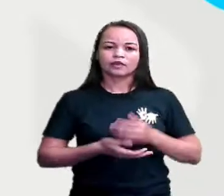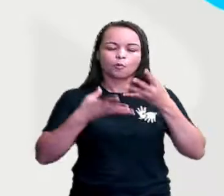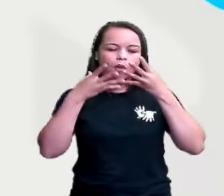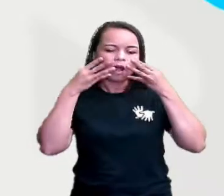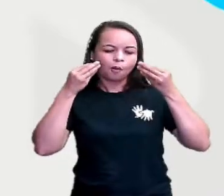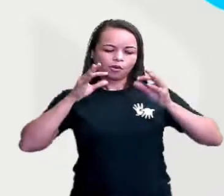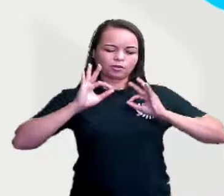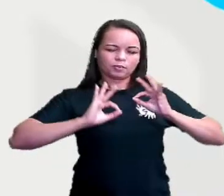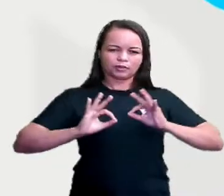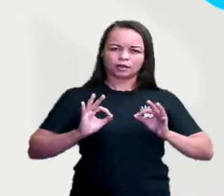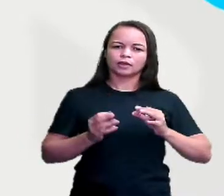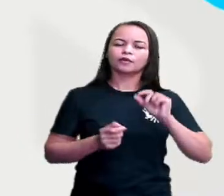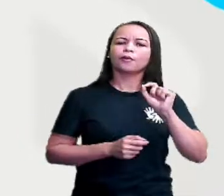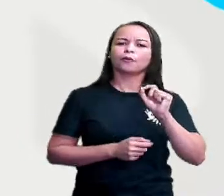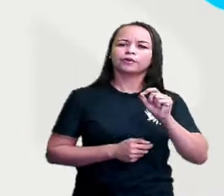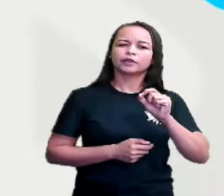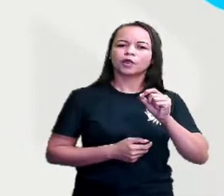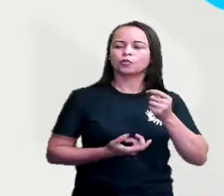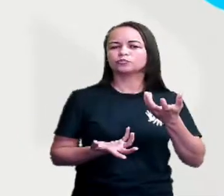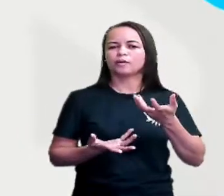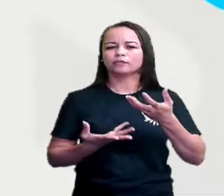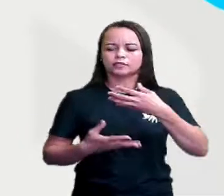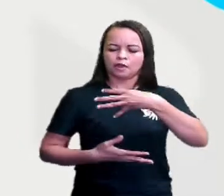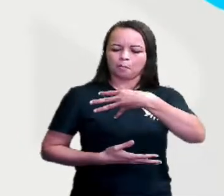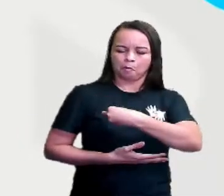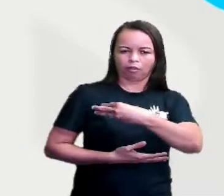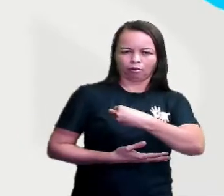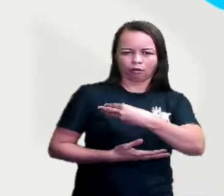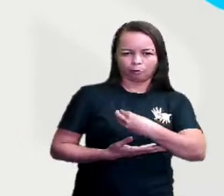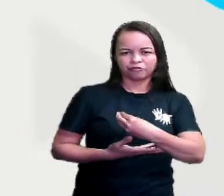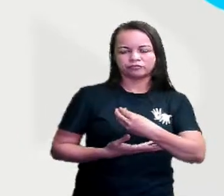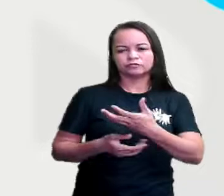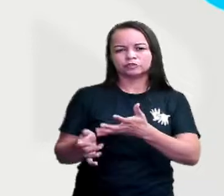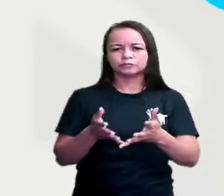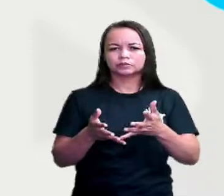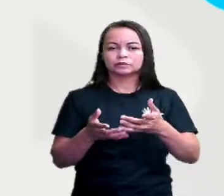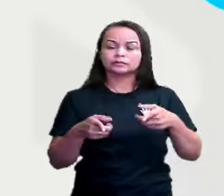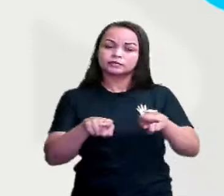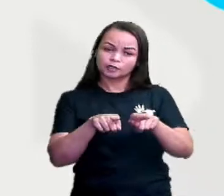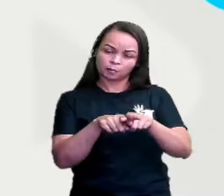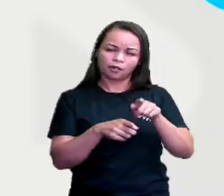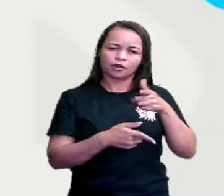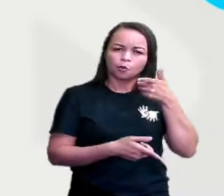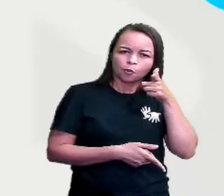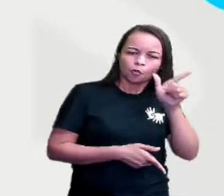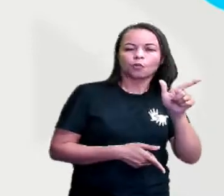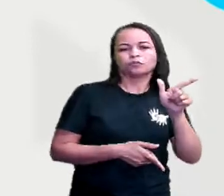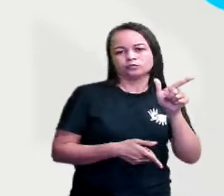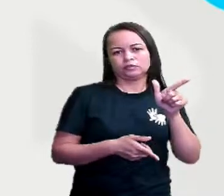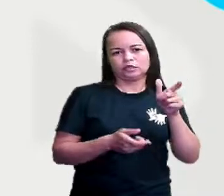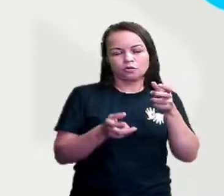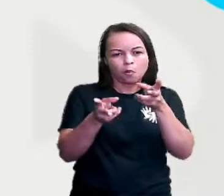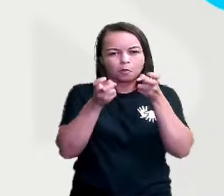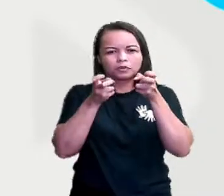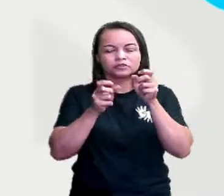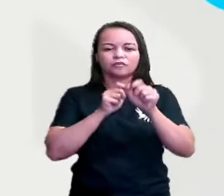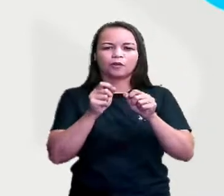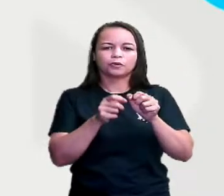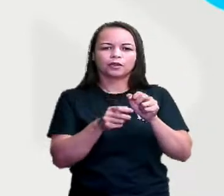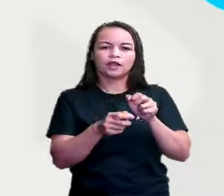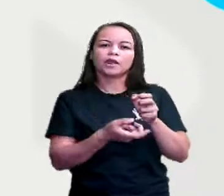de mamífero, né? Mas eu também consigo observar também algumas serpentes, né?